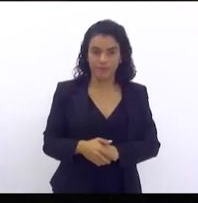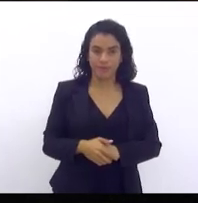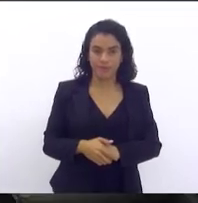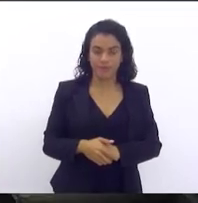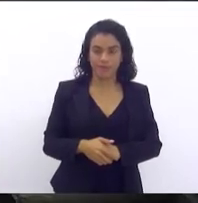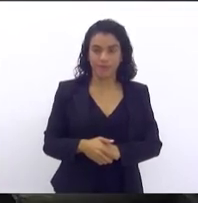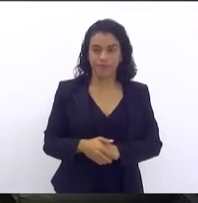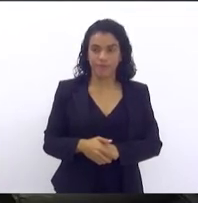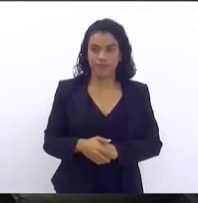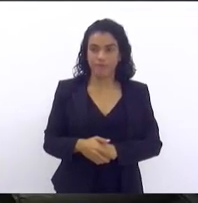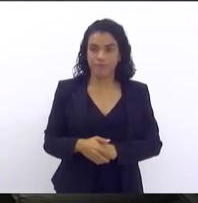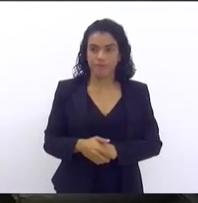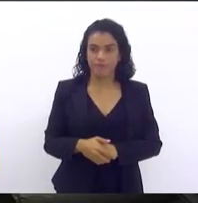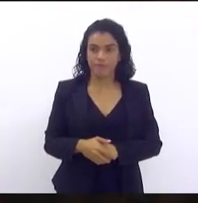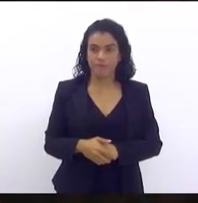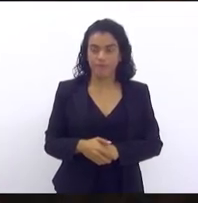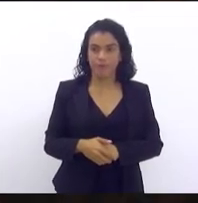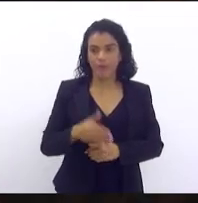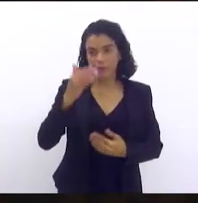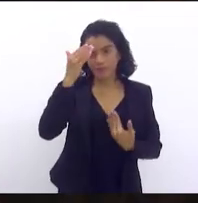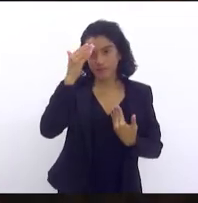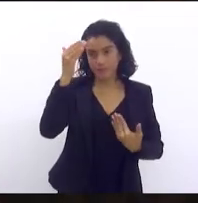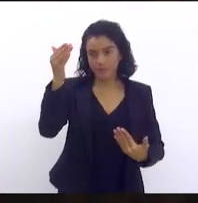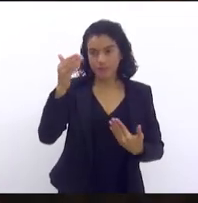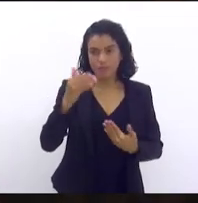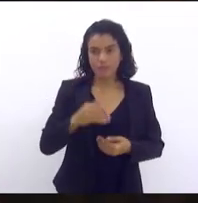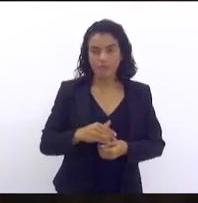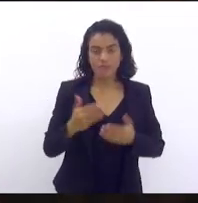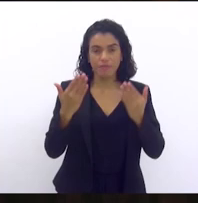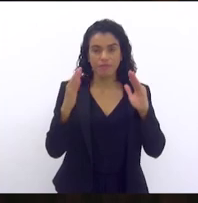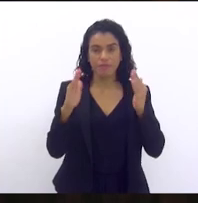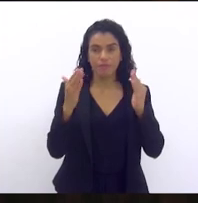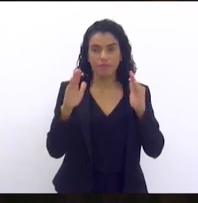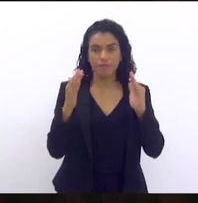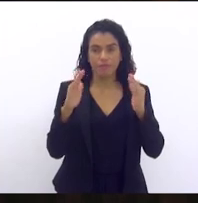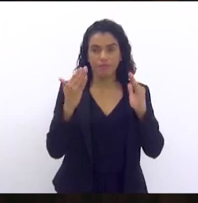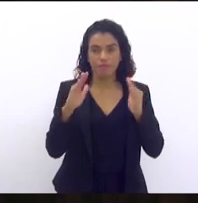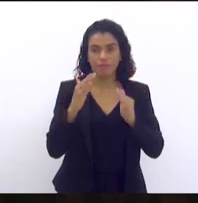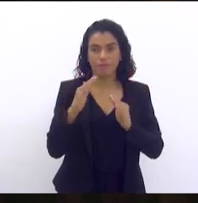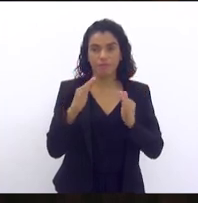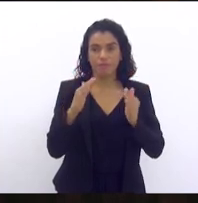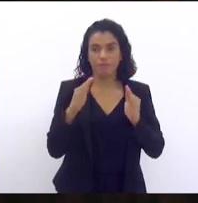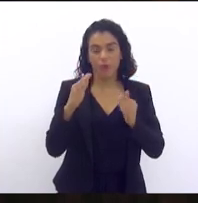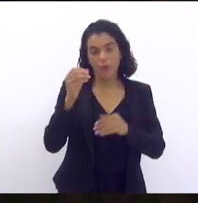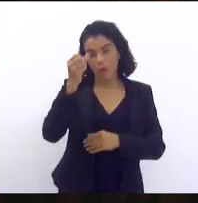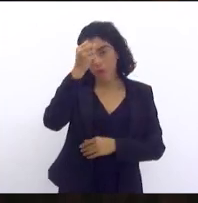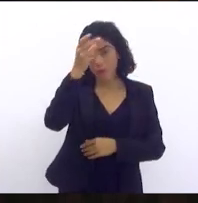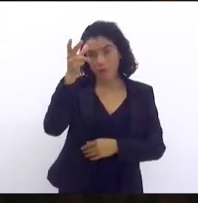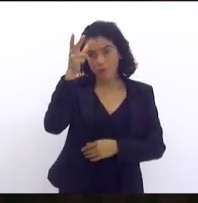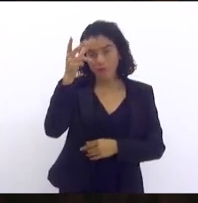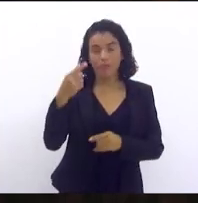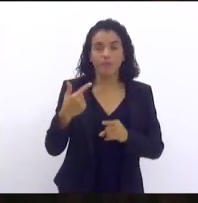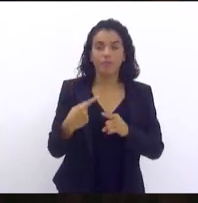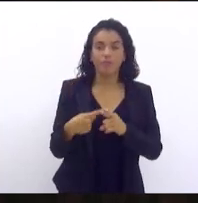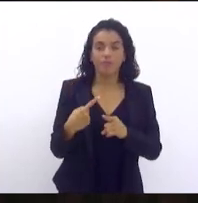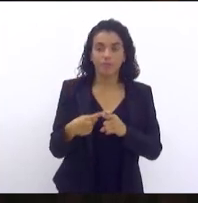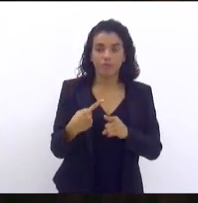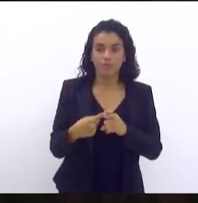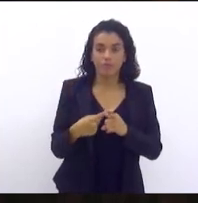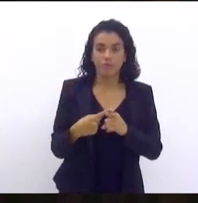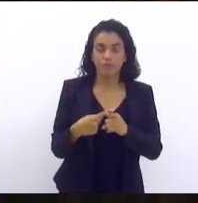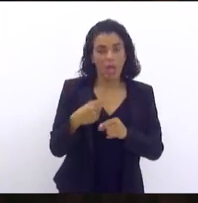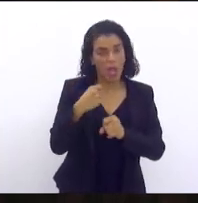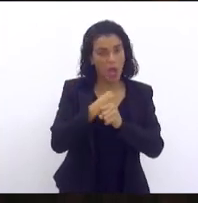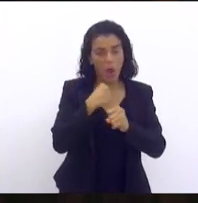presidente. Obrigado. Eu quero parabenizar o prefeito, porque a obra ali ficou